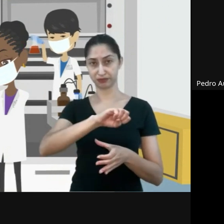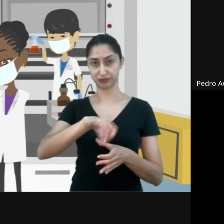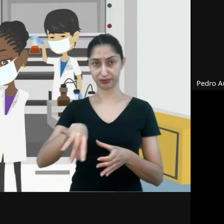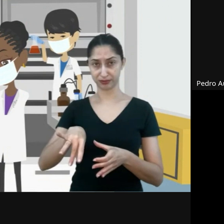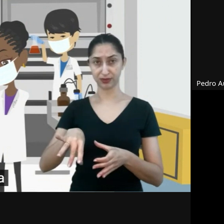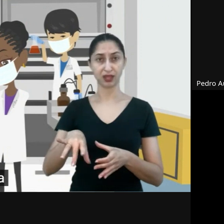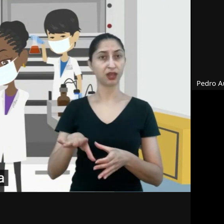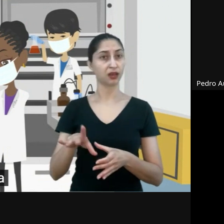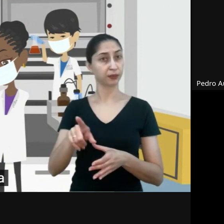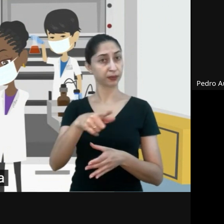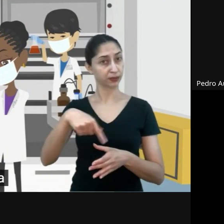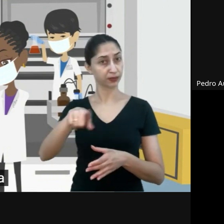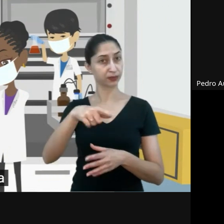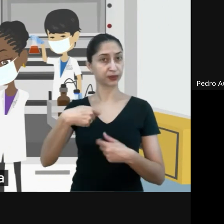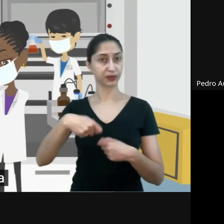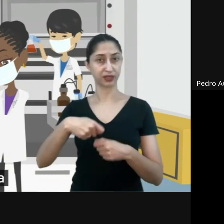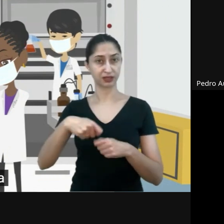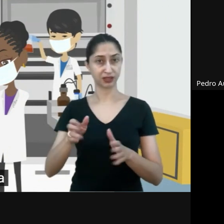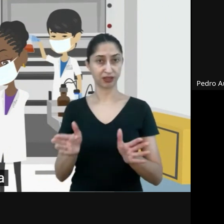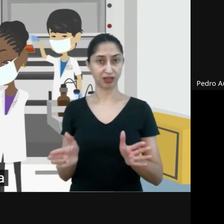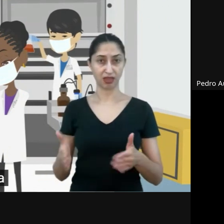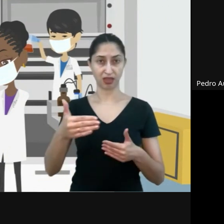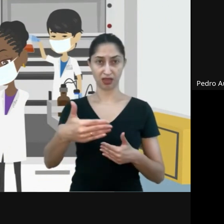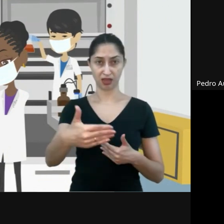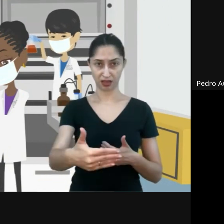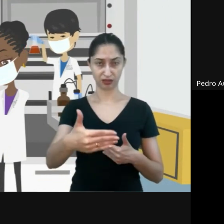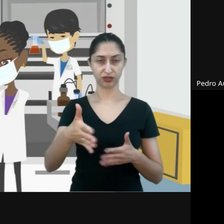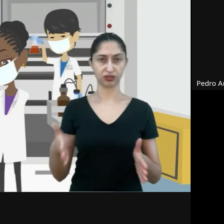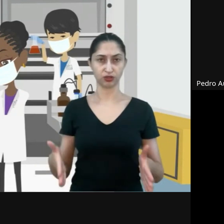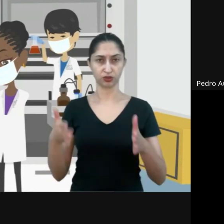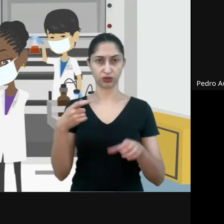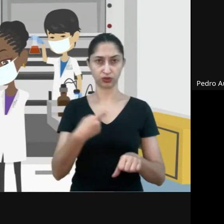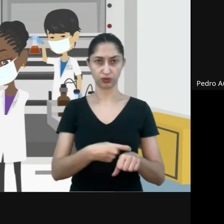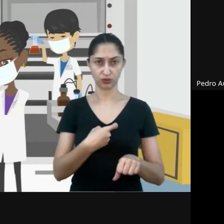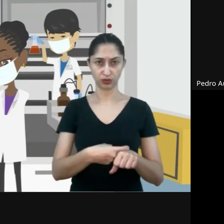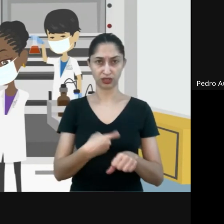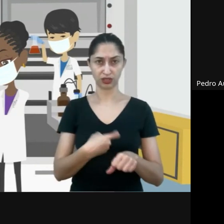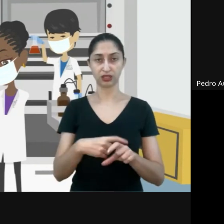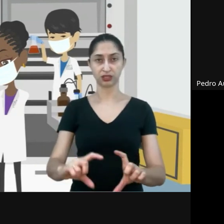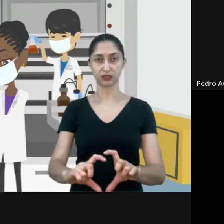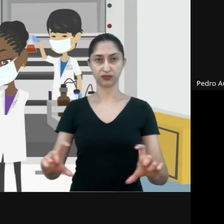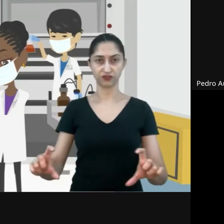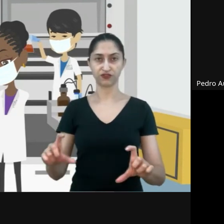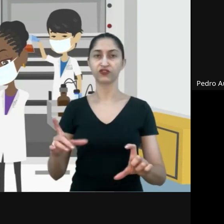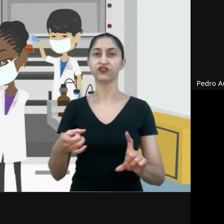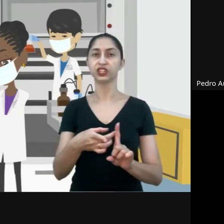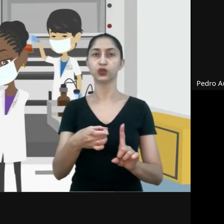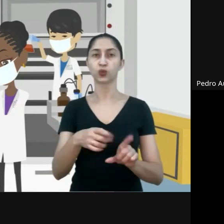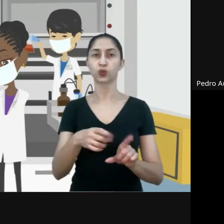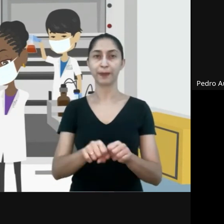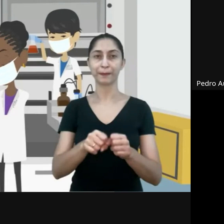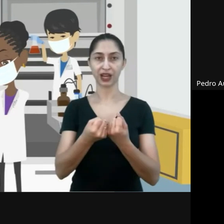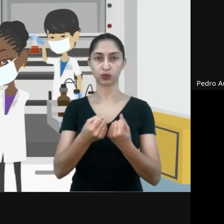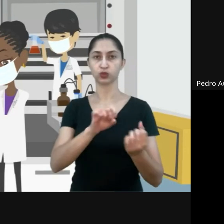após descontaminação, devem ser colocadas em caixa com paredes rígidas, rotulada vidro quebrado e